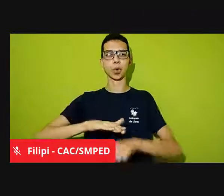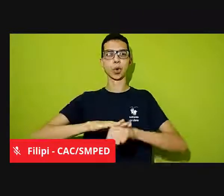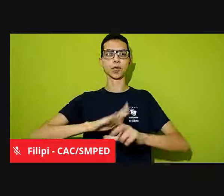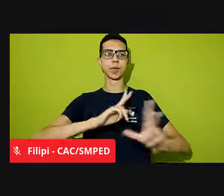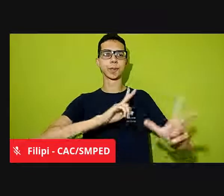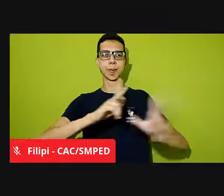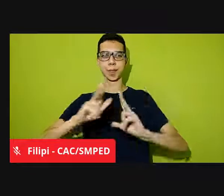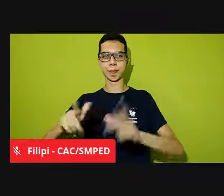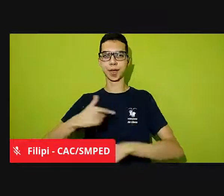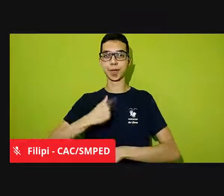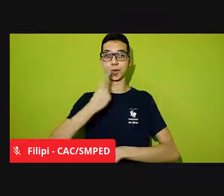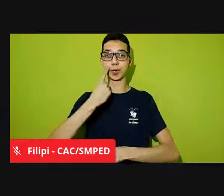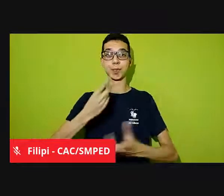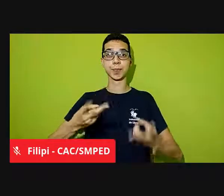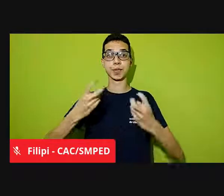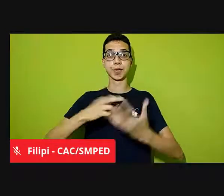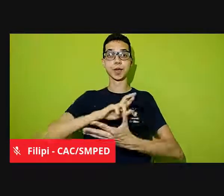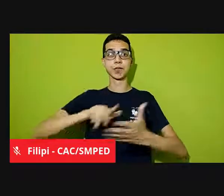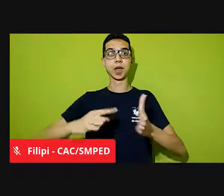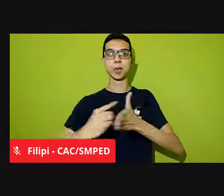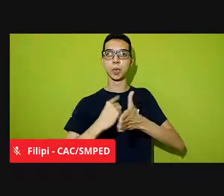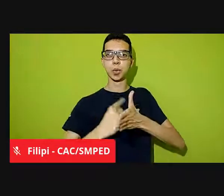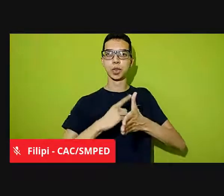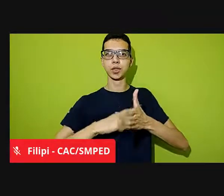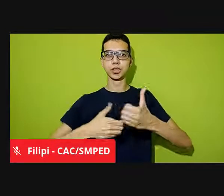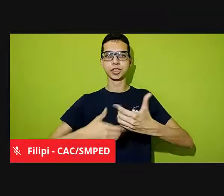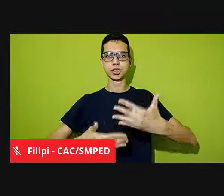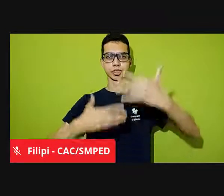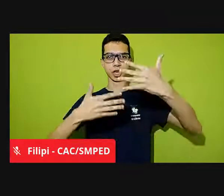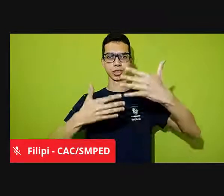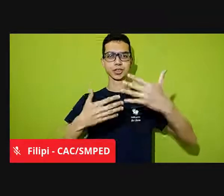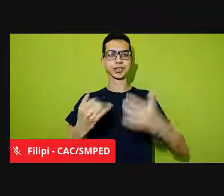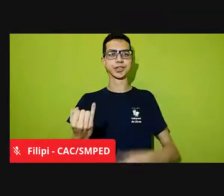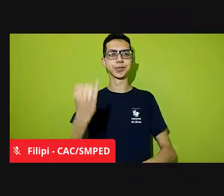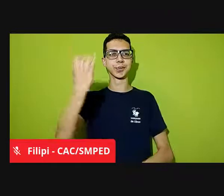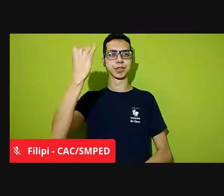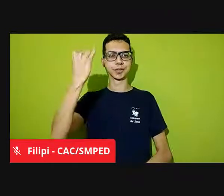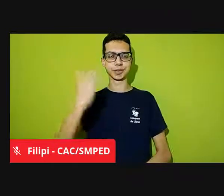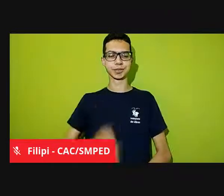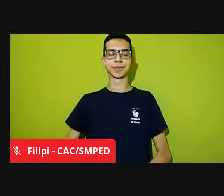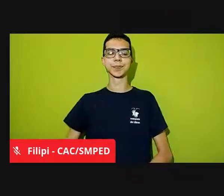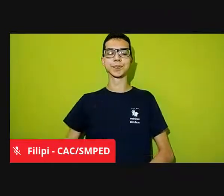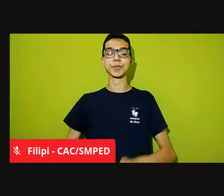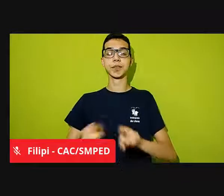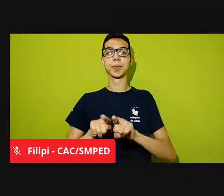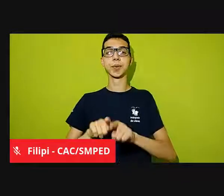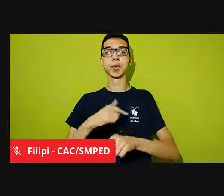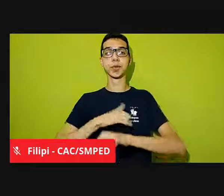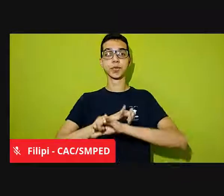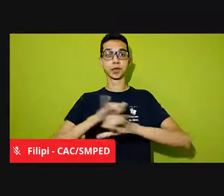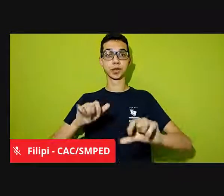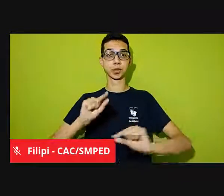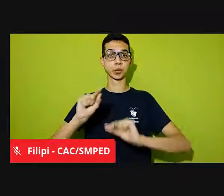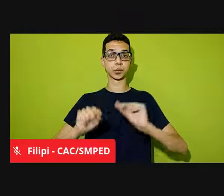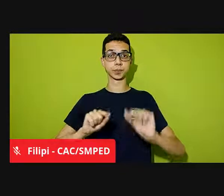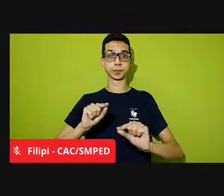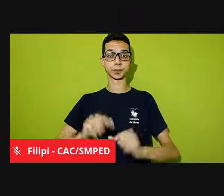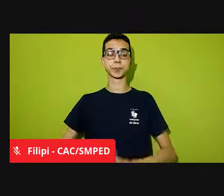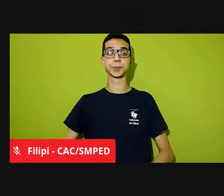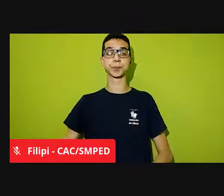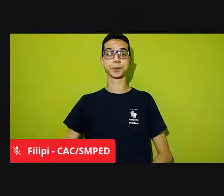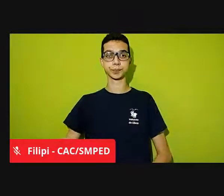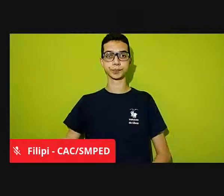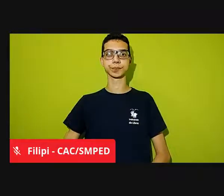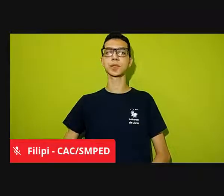que tem uns comentários, umas perguntas aqui no chat que também são interessantes. Mas estou trazendo essa referência de que o modelo médico é sim importante